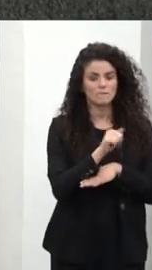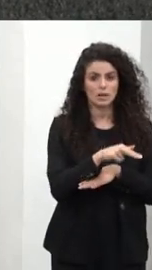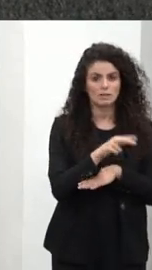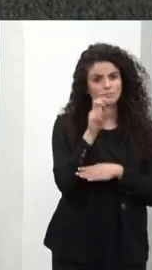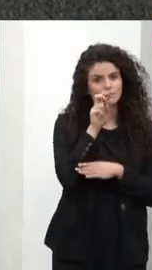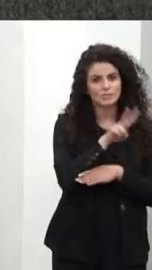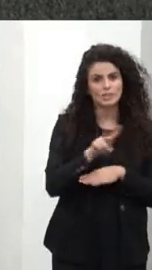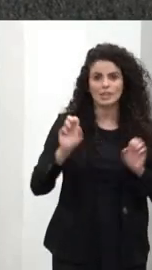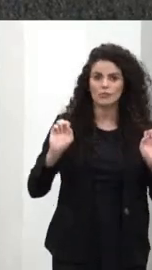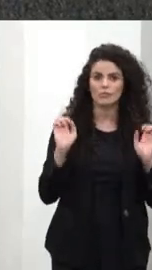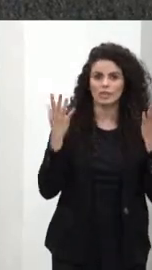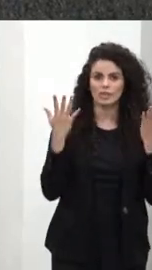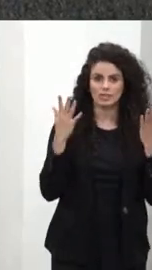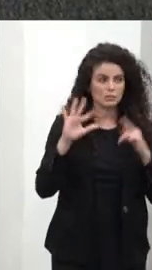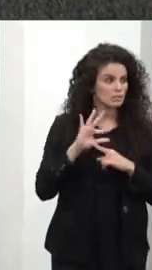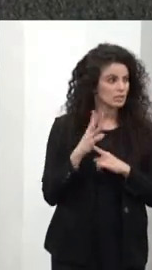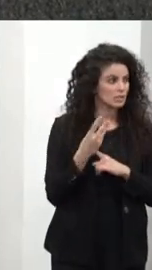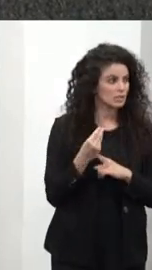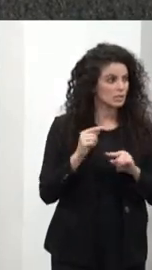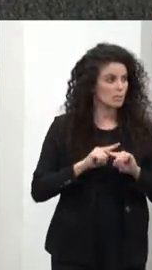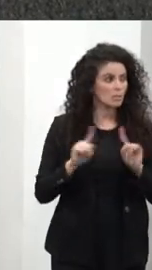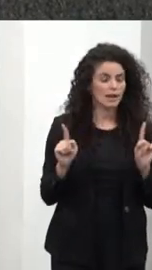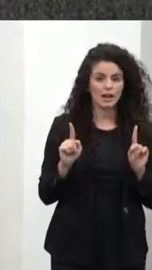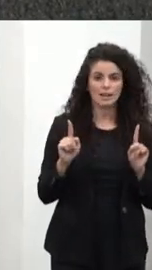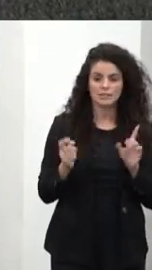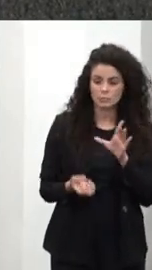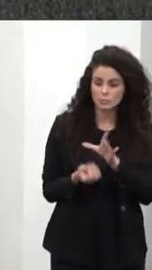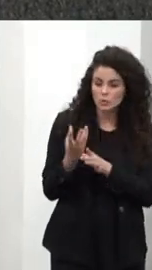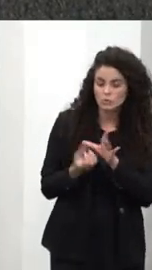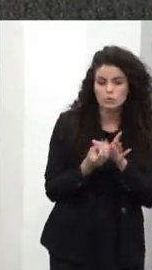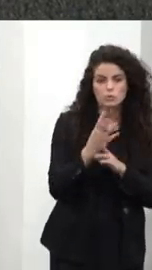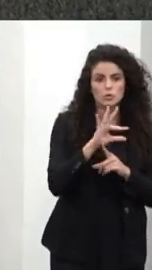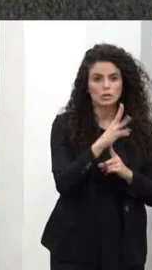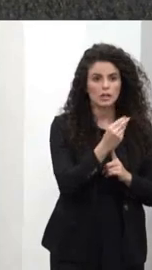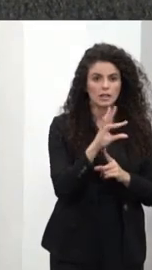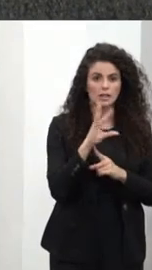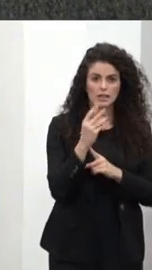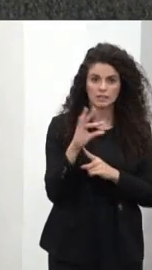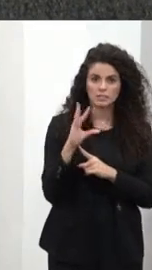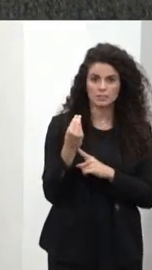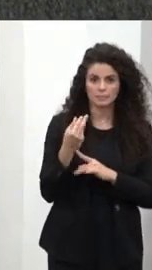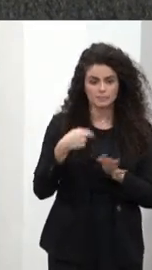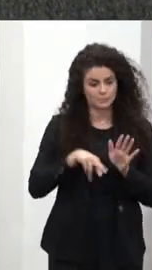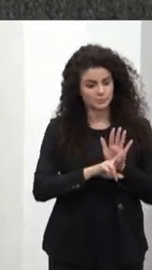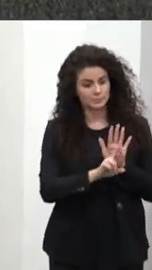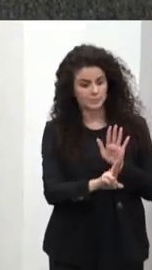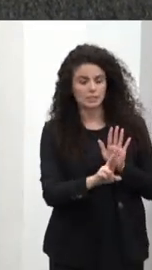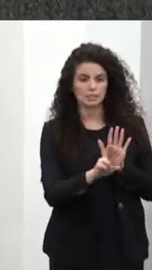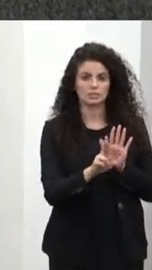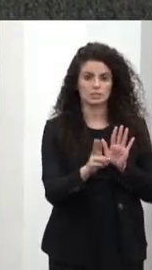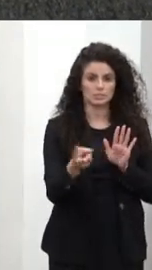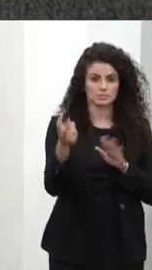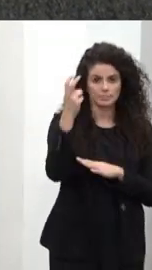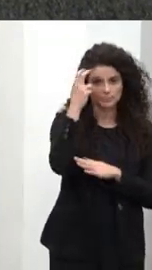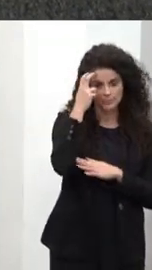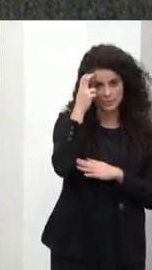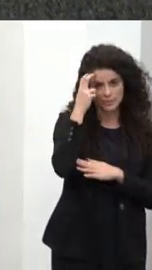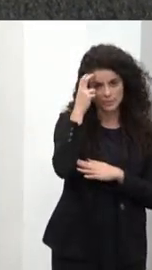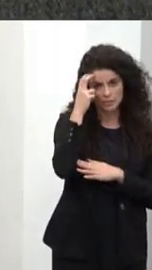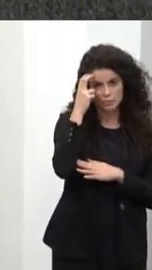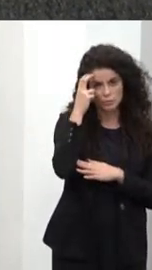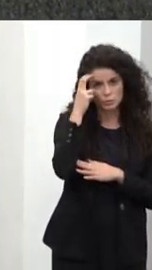eventos artísticos mas é Produções artísticas e uma representante da cultura imaterial